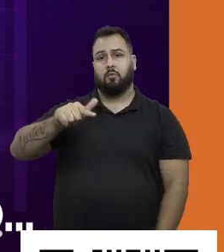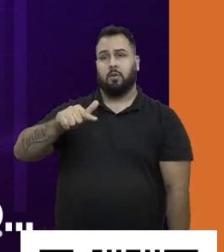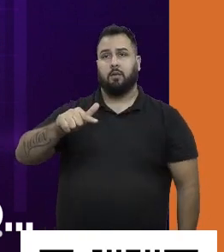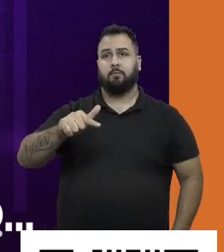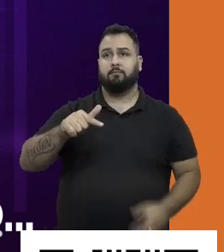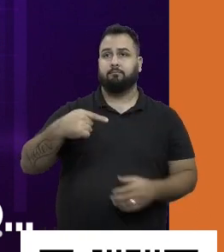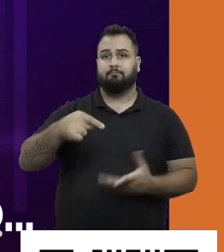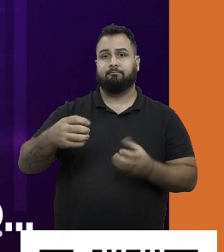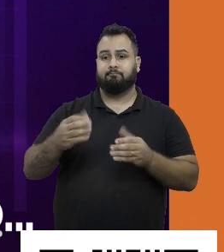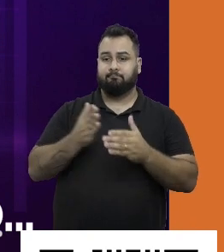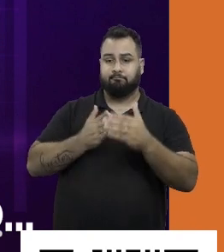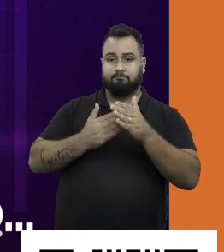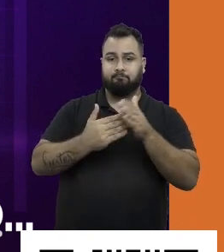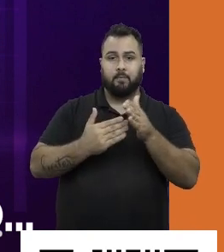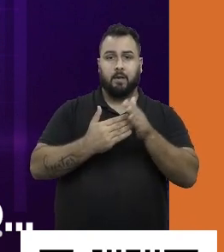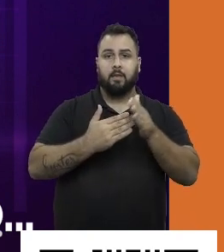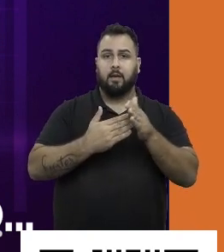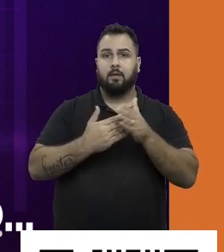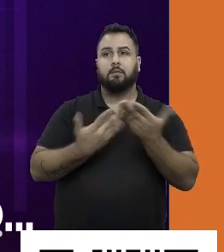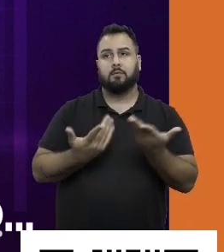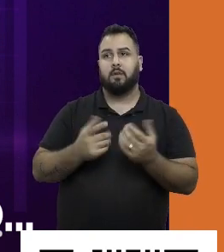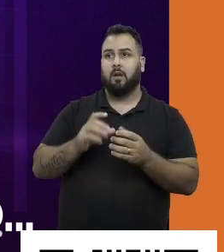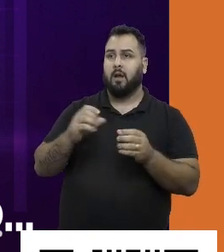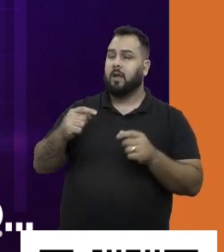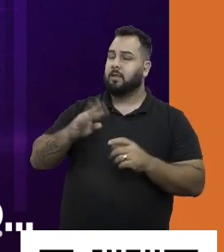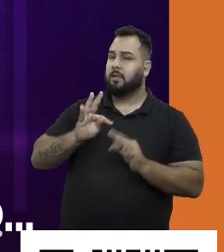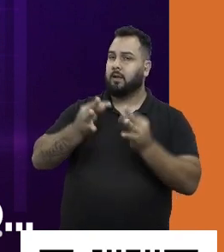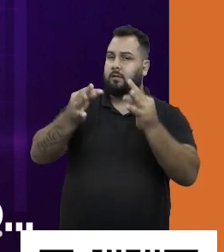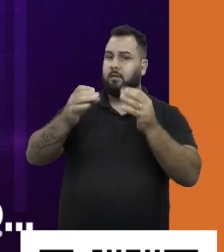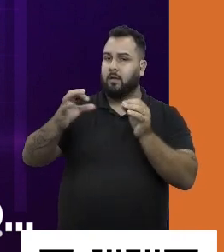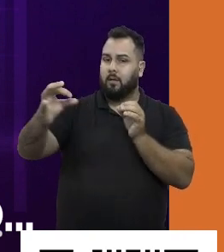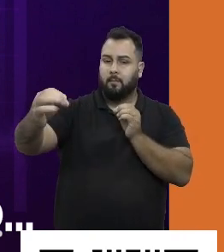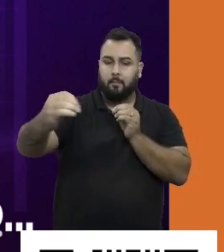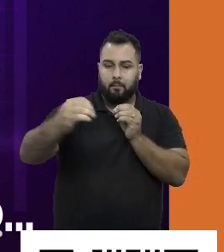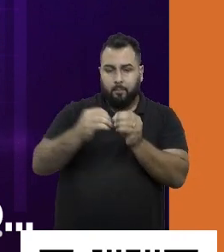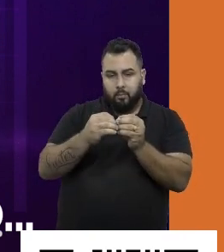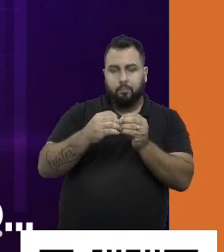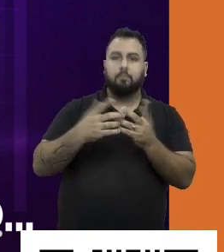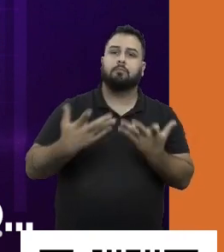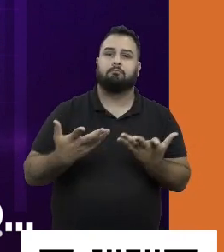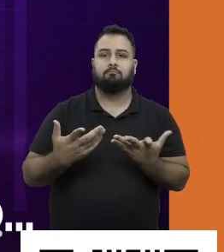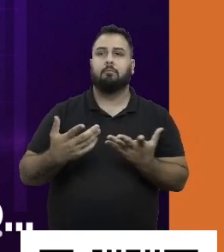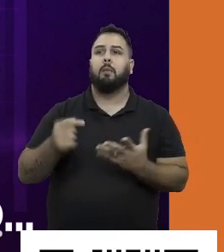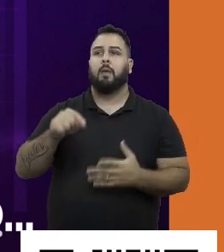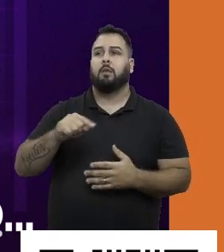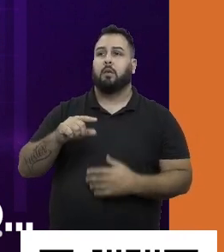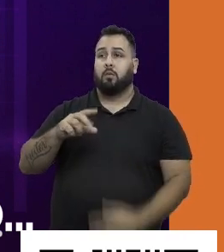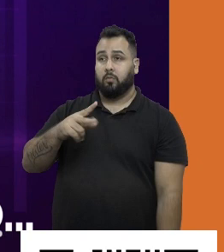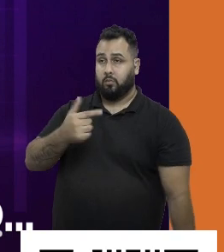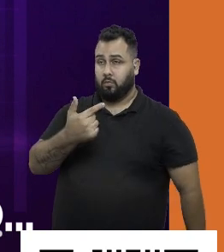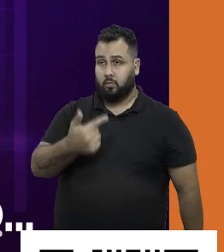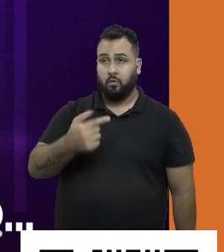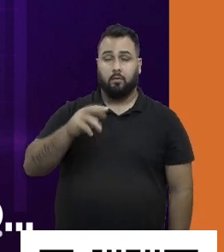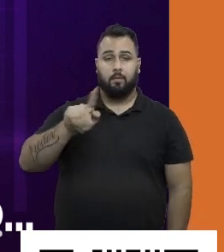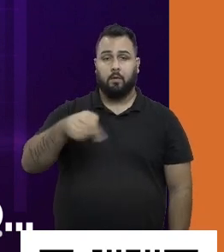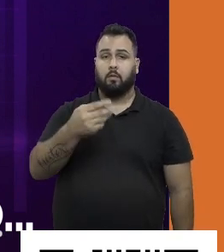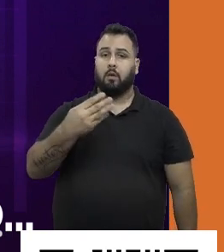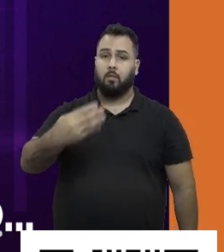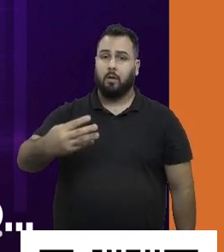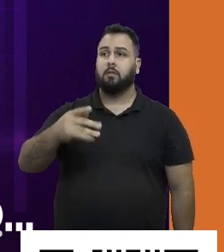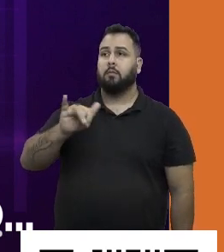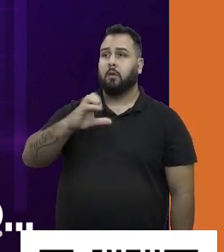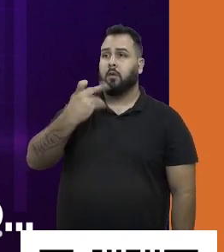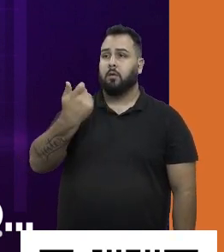e mais alguns outros aí né então são 400 horas de vídeos novos no YouTube 2.4 milhões de likes no Facebook